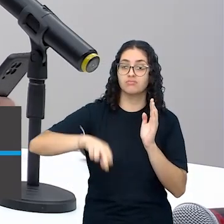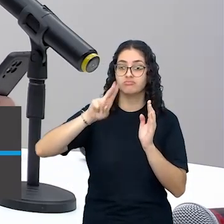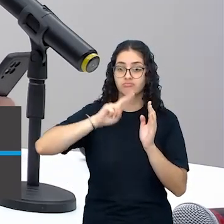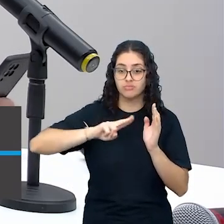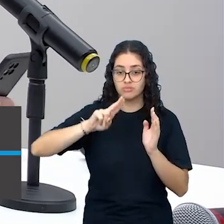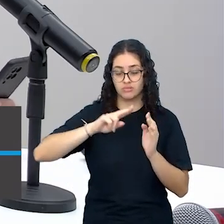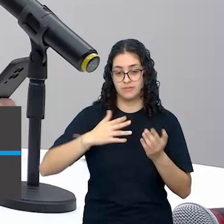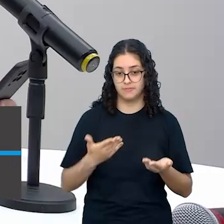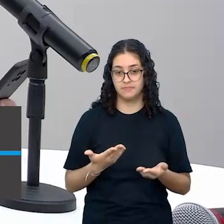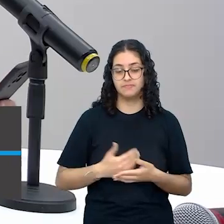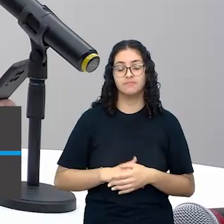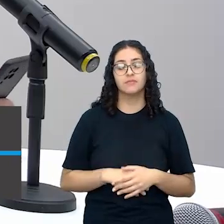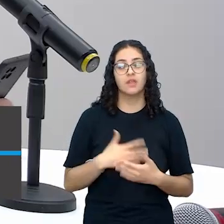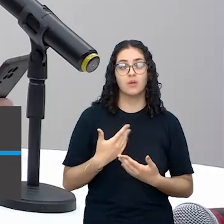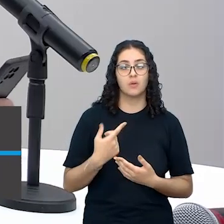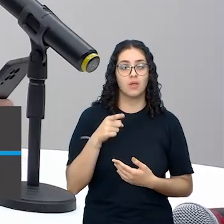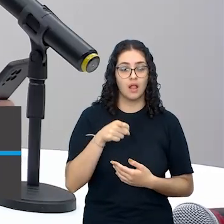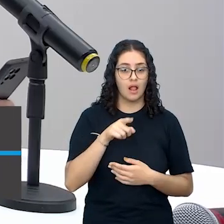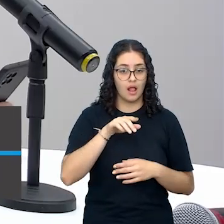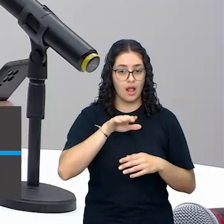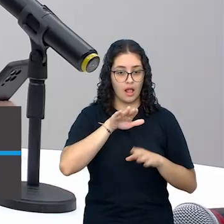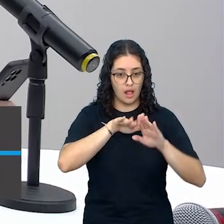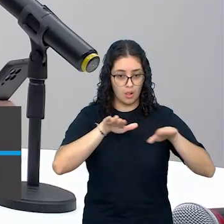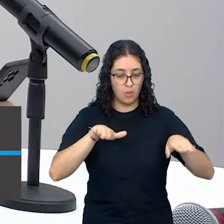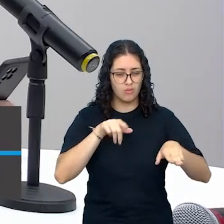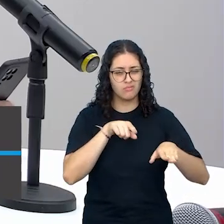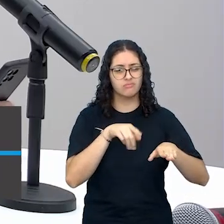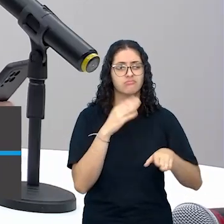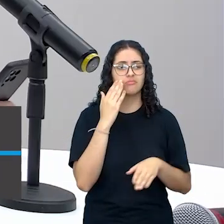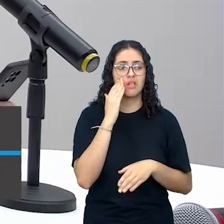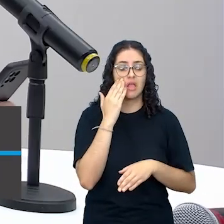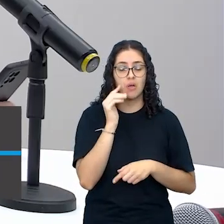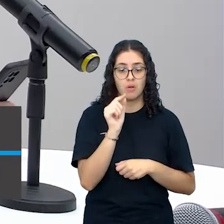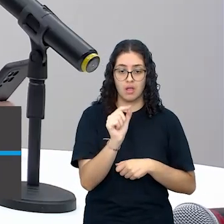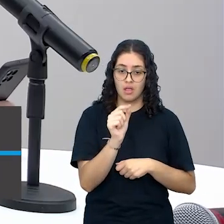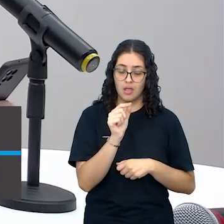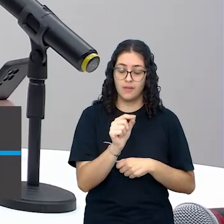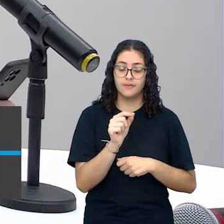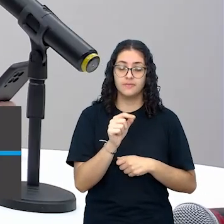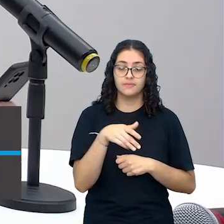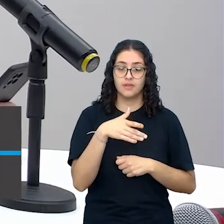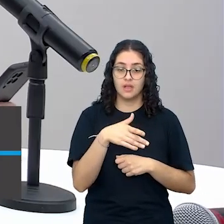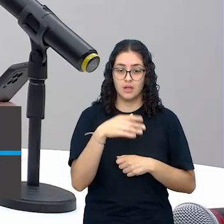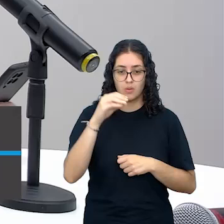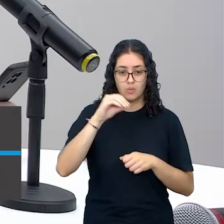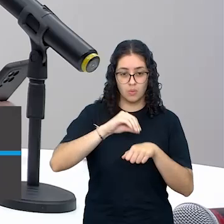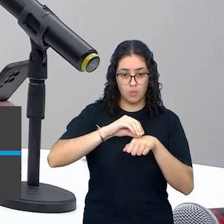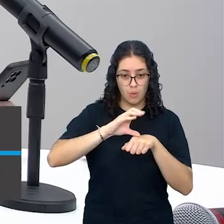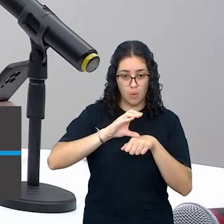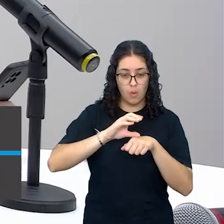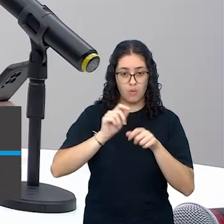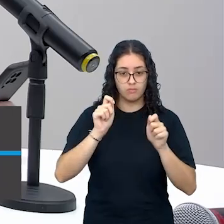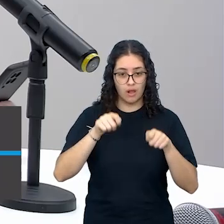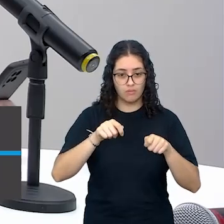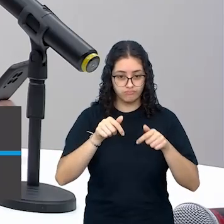nosso estudante, ele compreende que quando aquele conhecimento é aplicável,